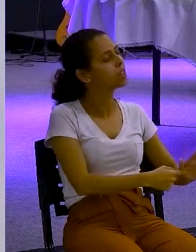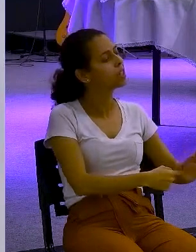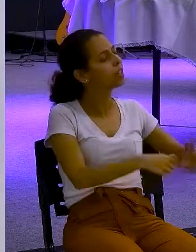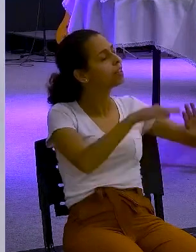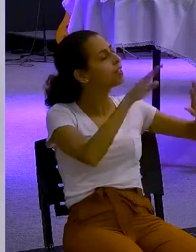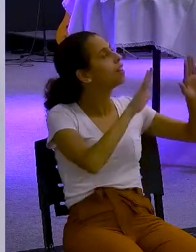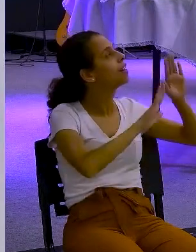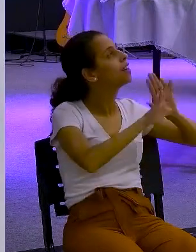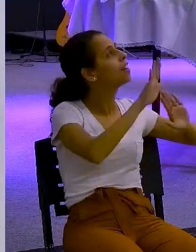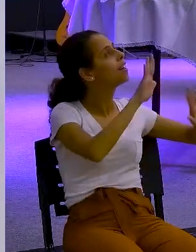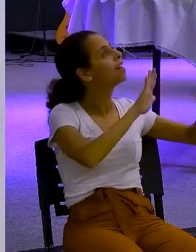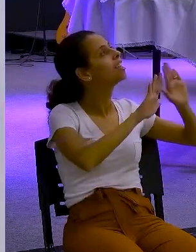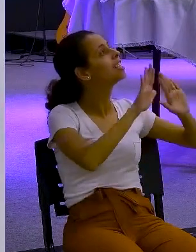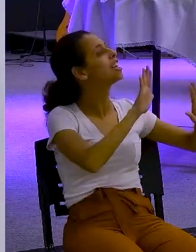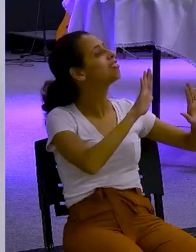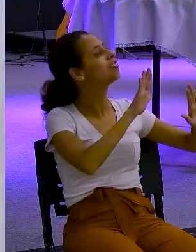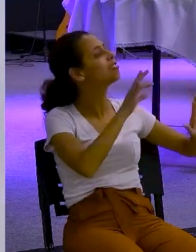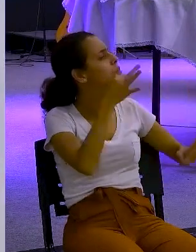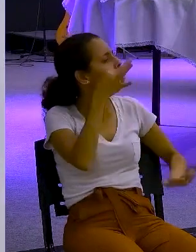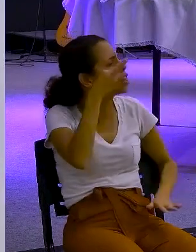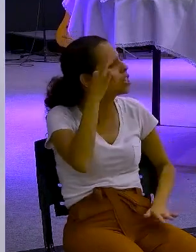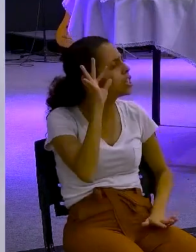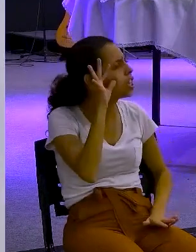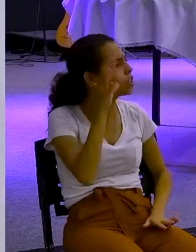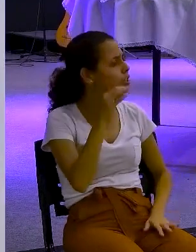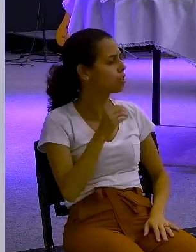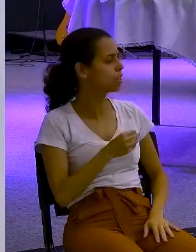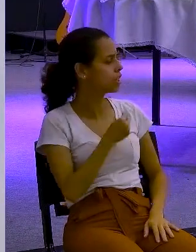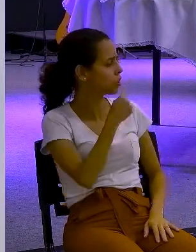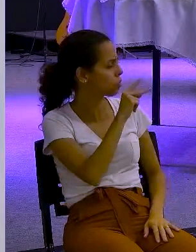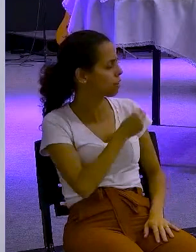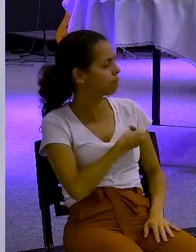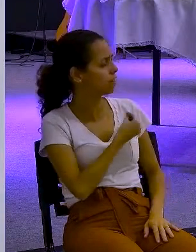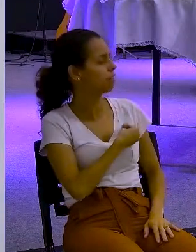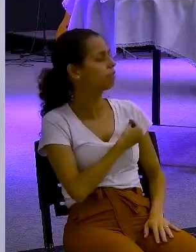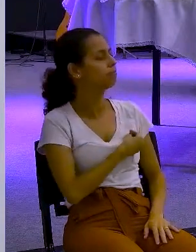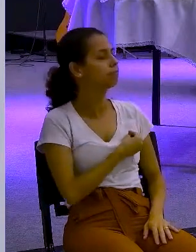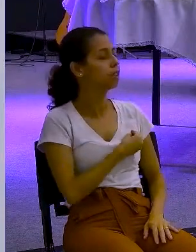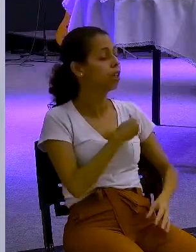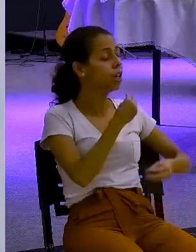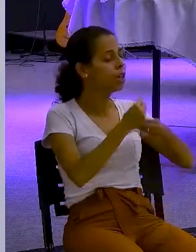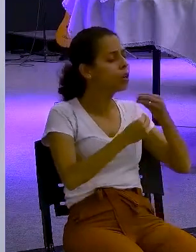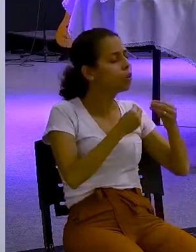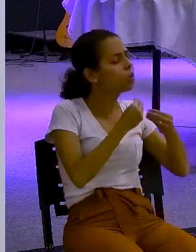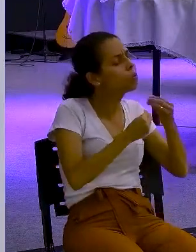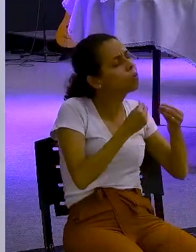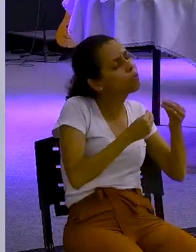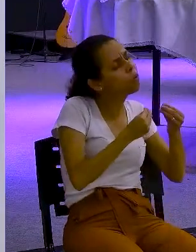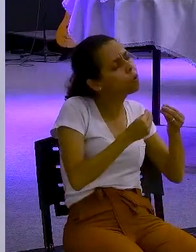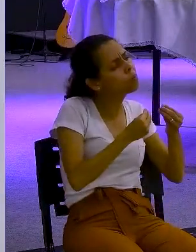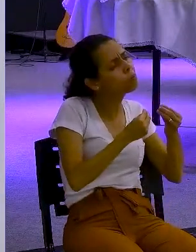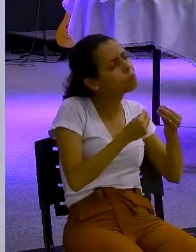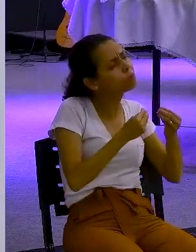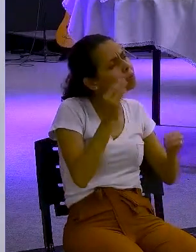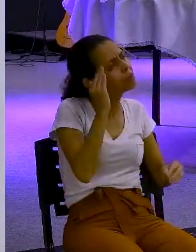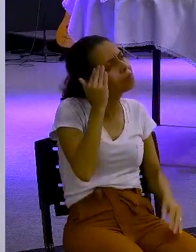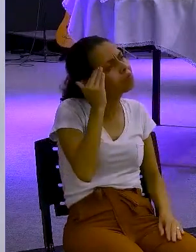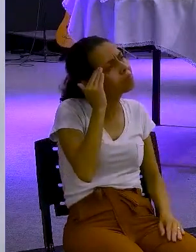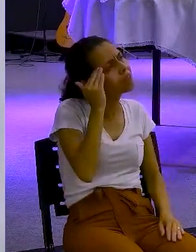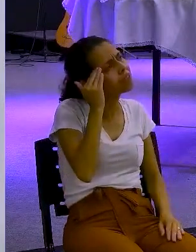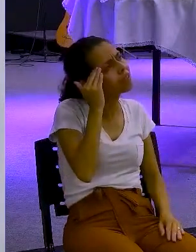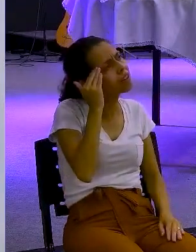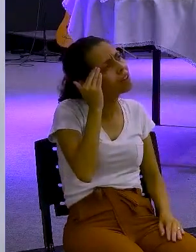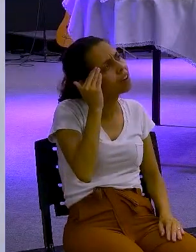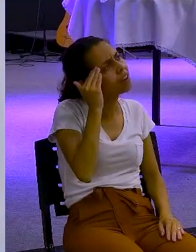presente a Ele. É simples. Como eu sei que Jesus não é para mim apenas um personagem histórico de